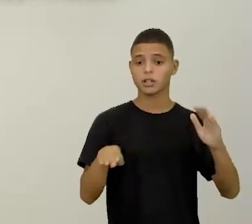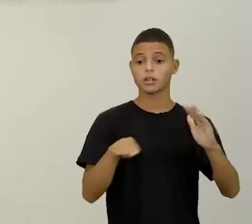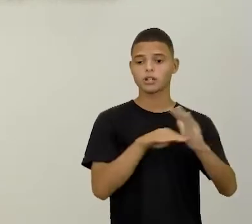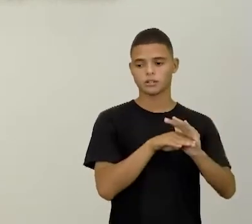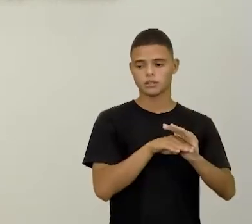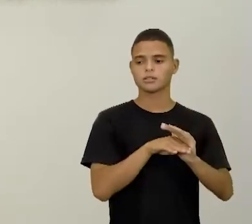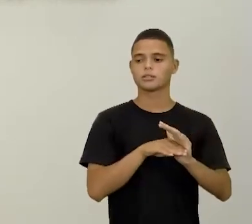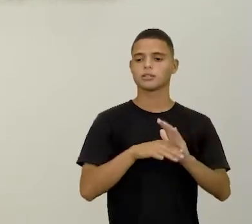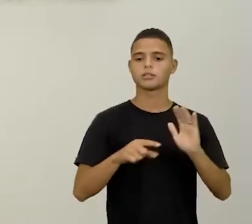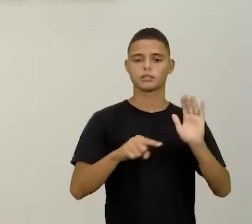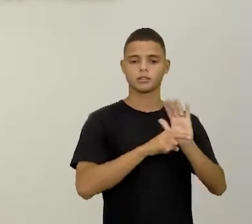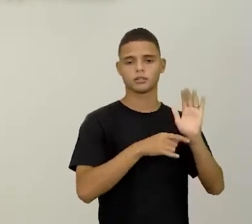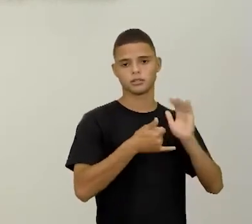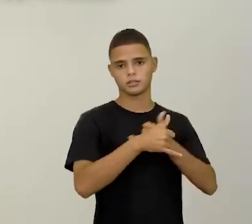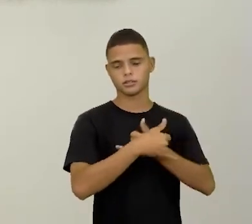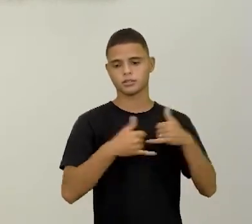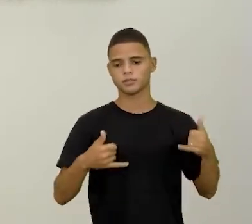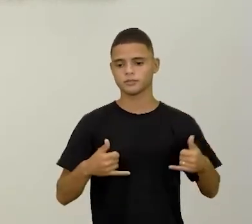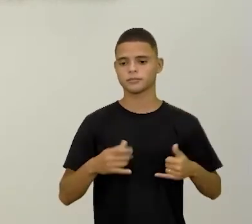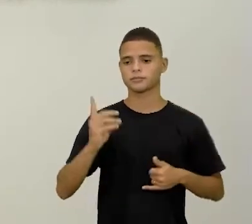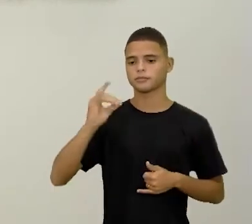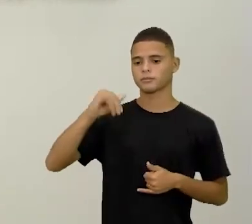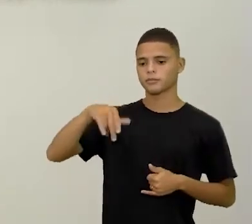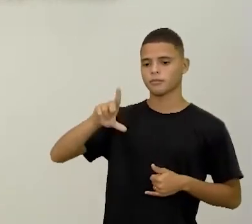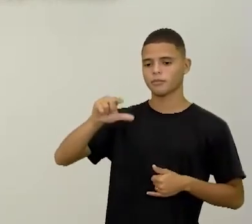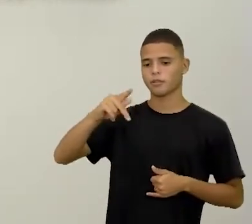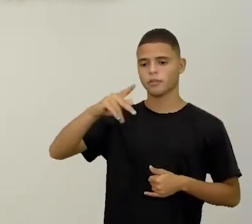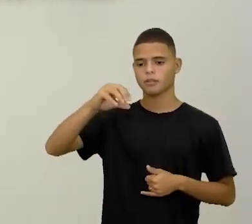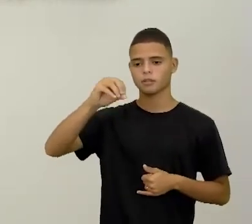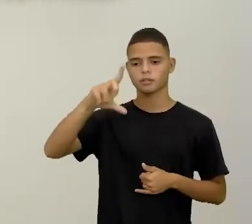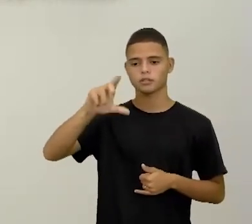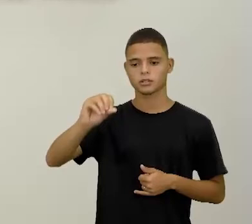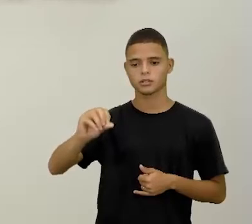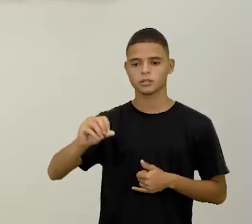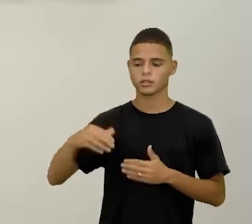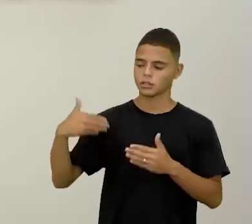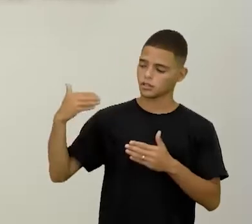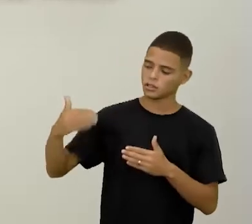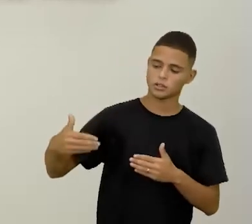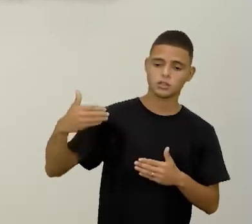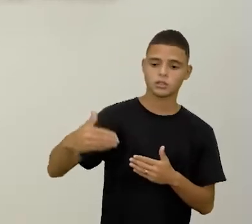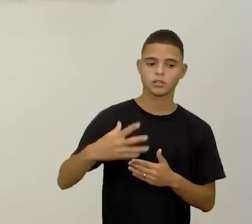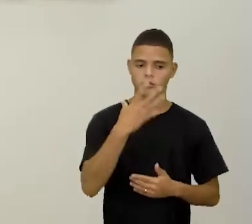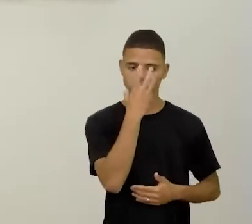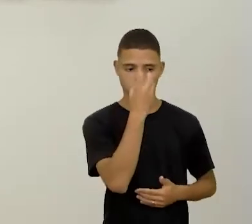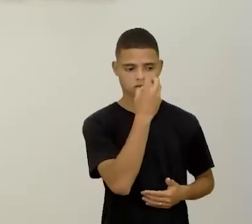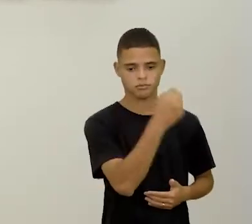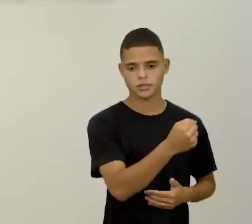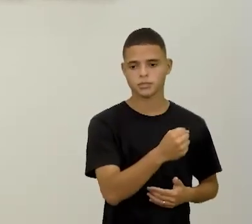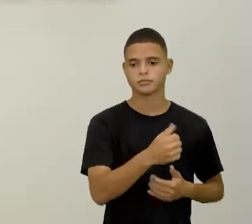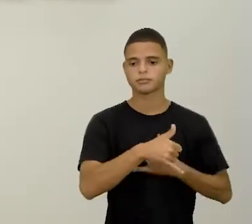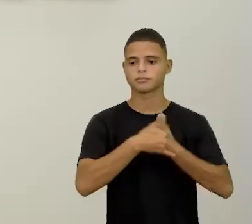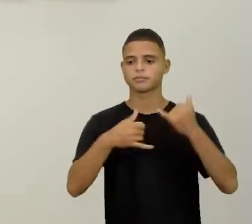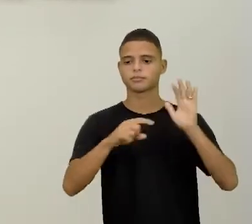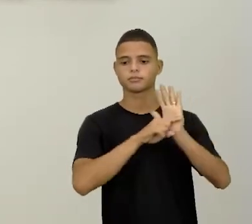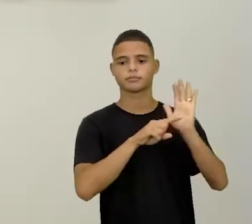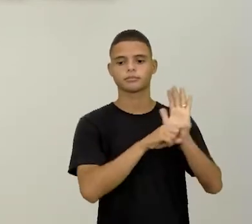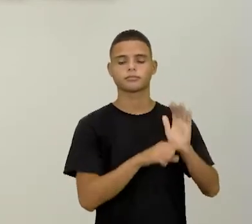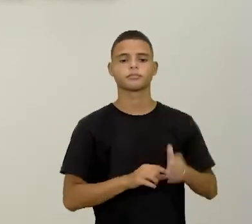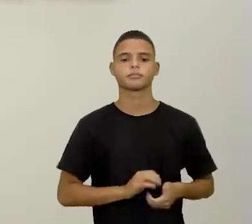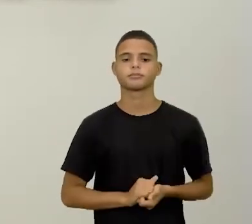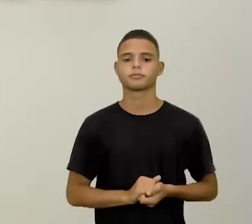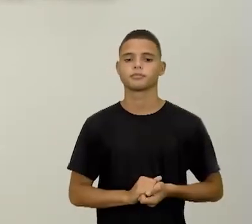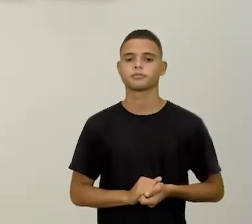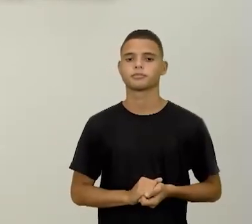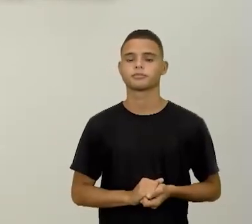eletronegativo. Então, esse dipolo é a capacidade dele ser atraído pelo mais eletronegativo.